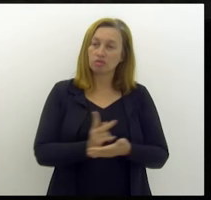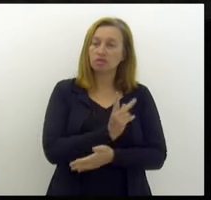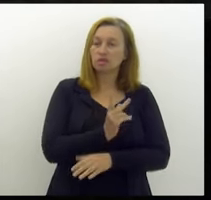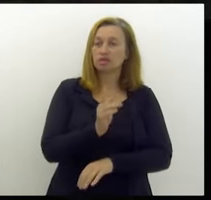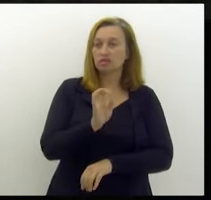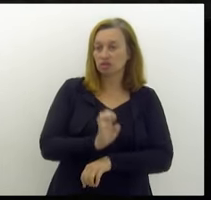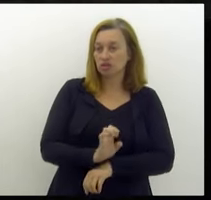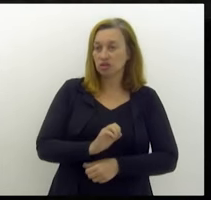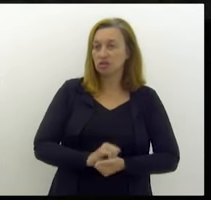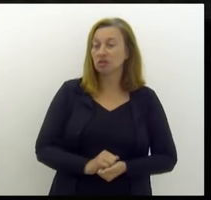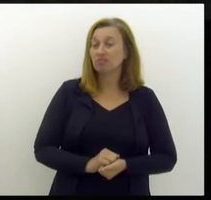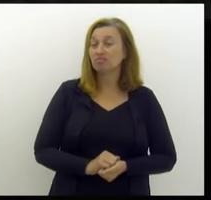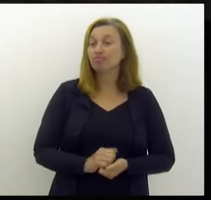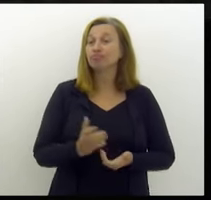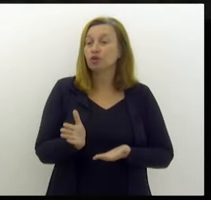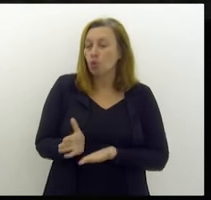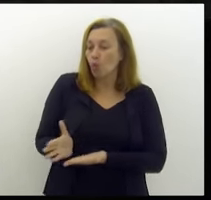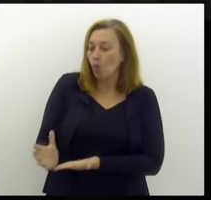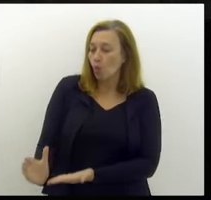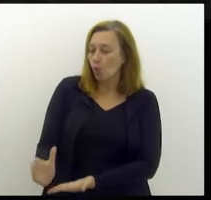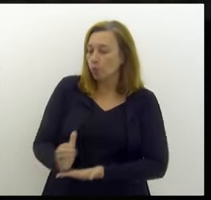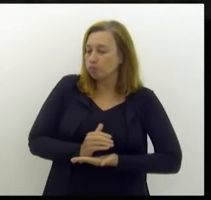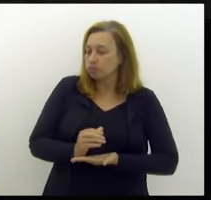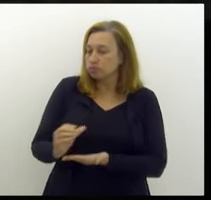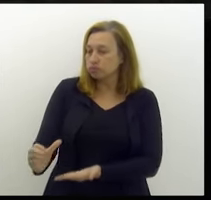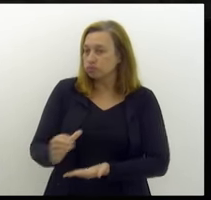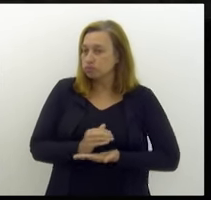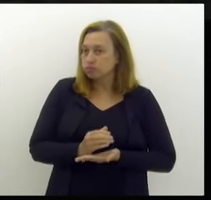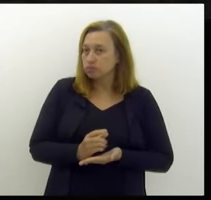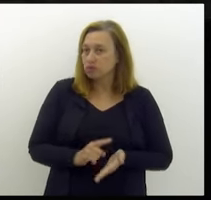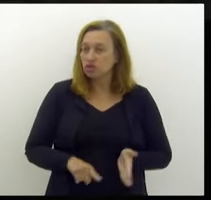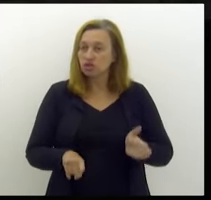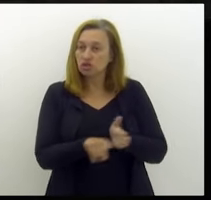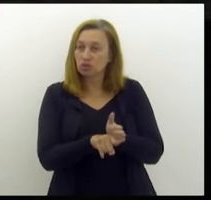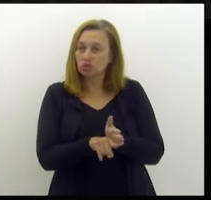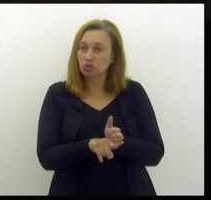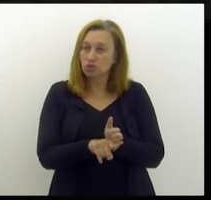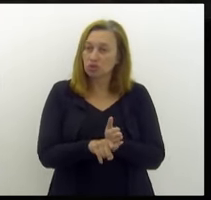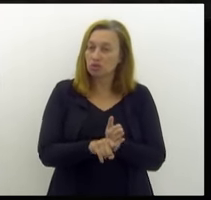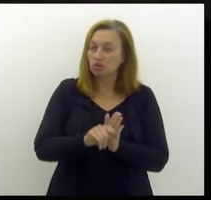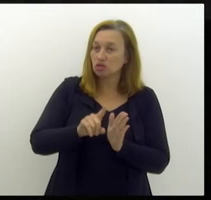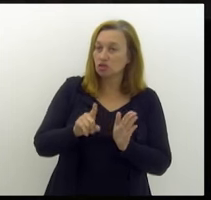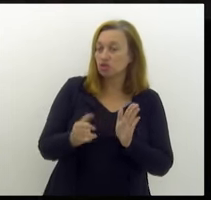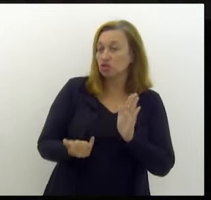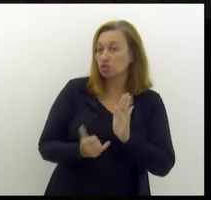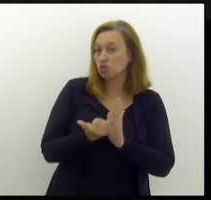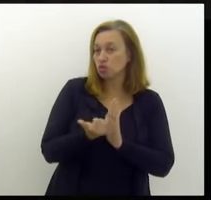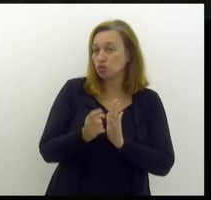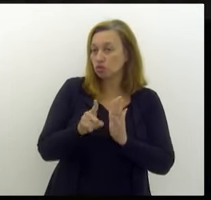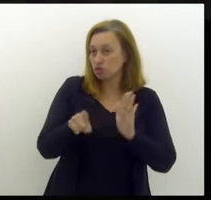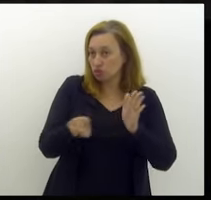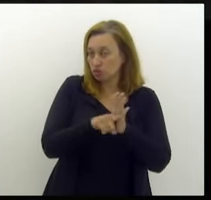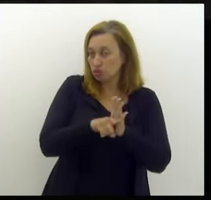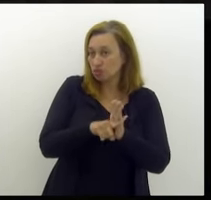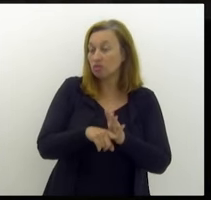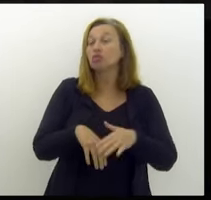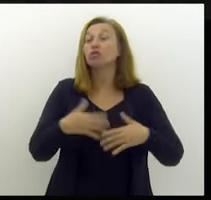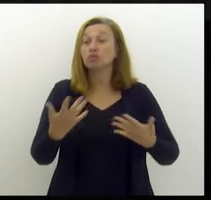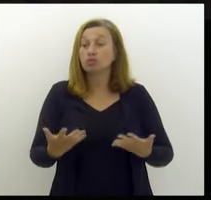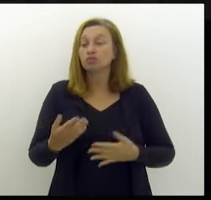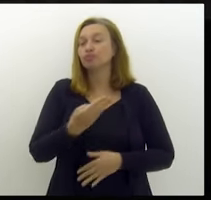propostas de aumento de arrecadação com diminuição de isenções fiscais e benefícios fiscais